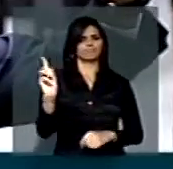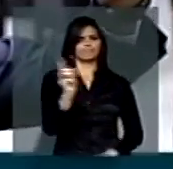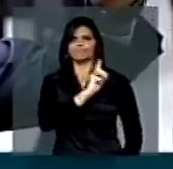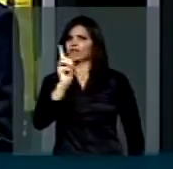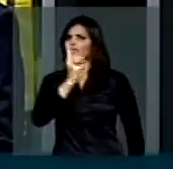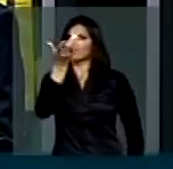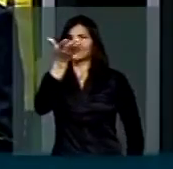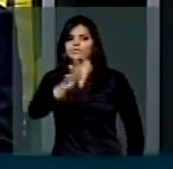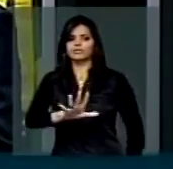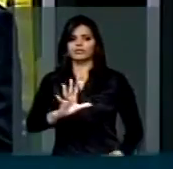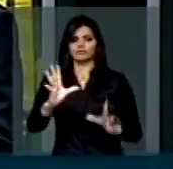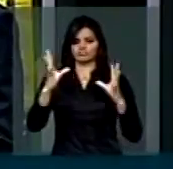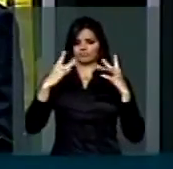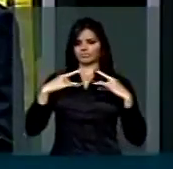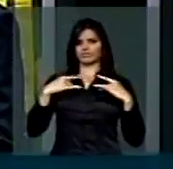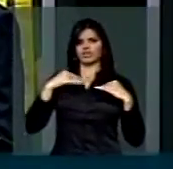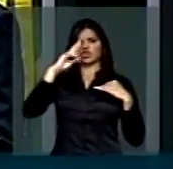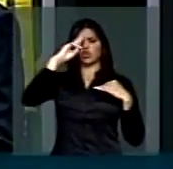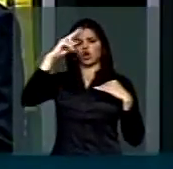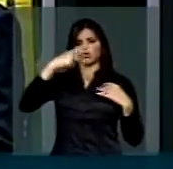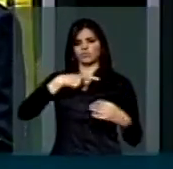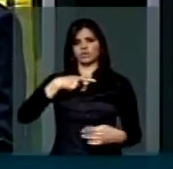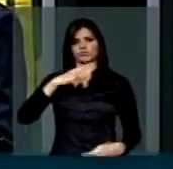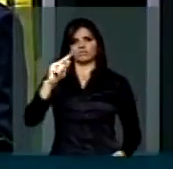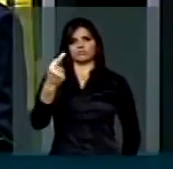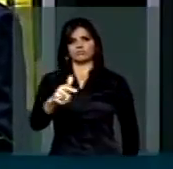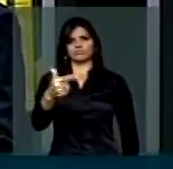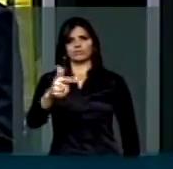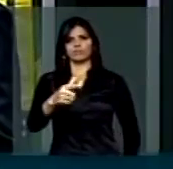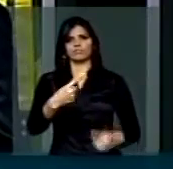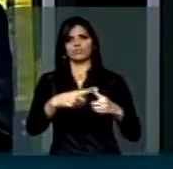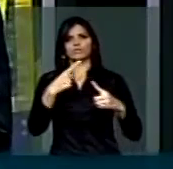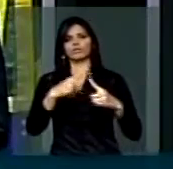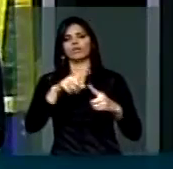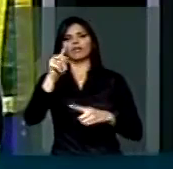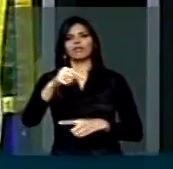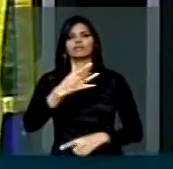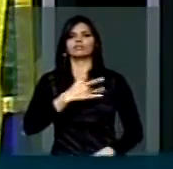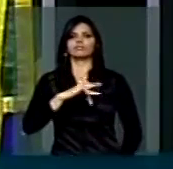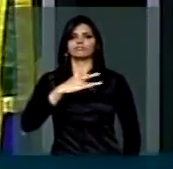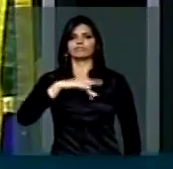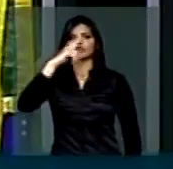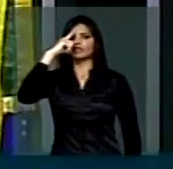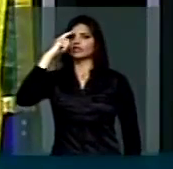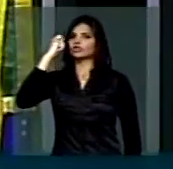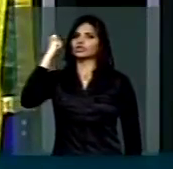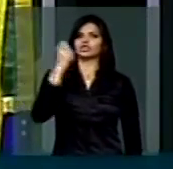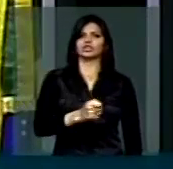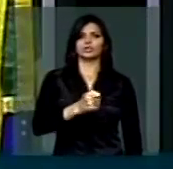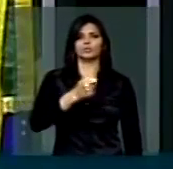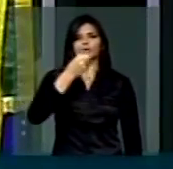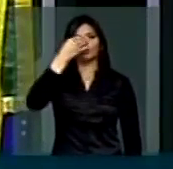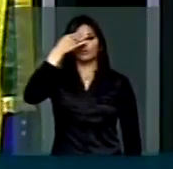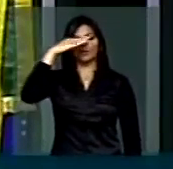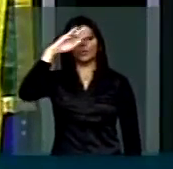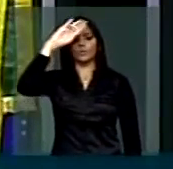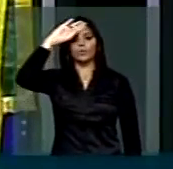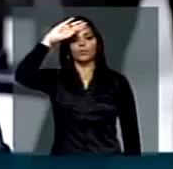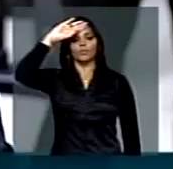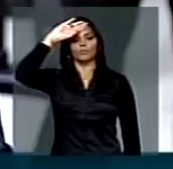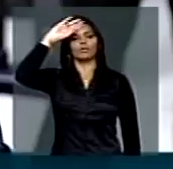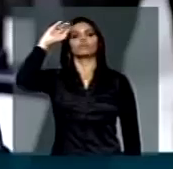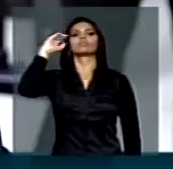esta propriedade que, lamentavelmente, é a mão pesada da ditadura cubana que submete os cubanos a